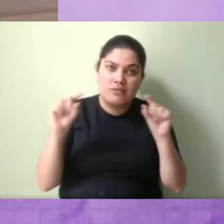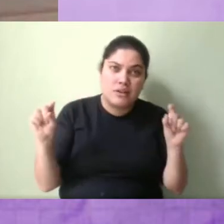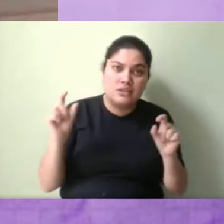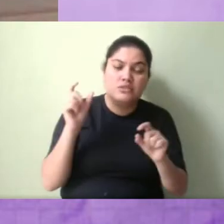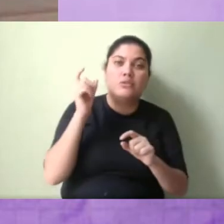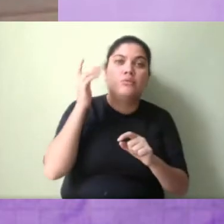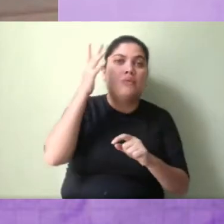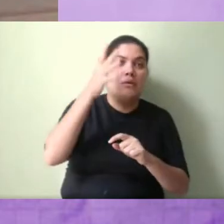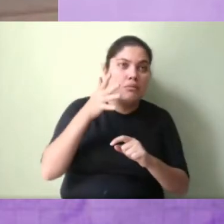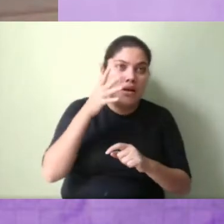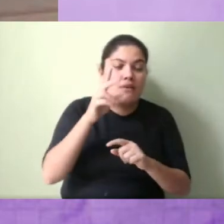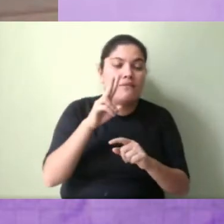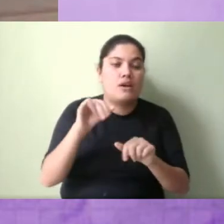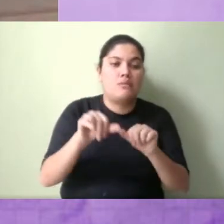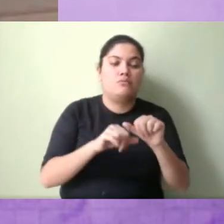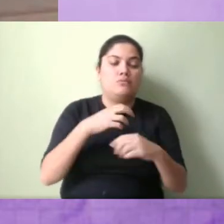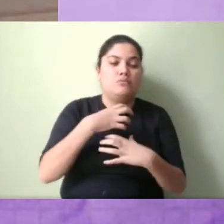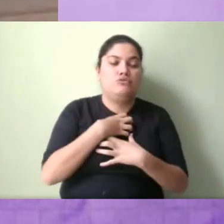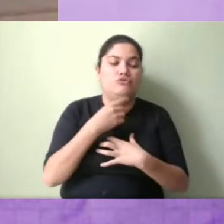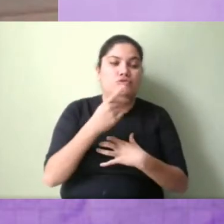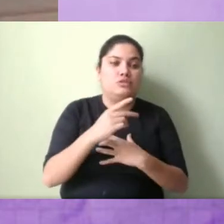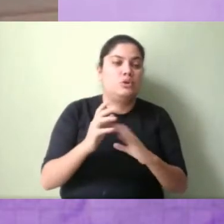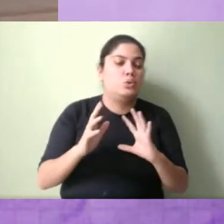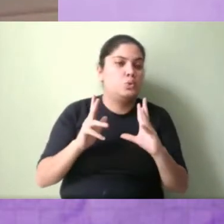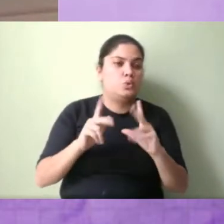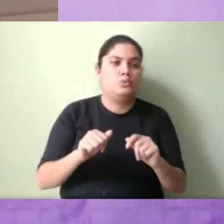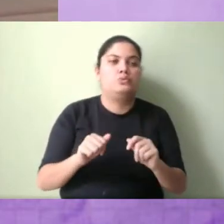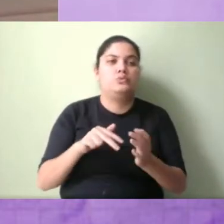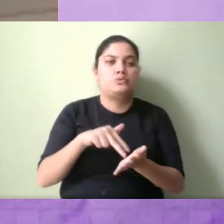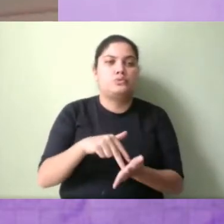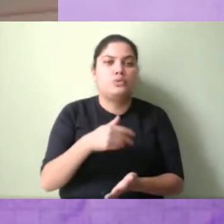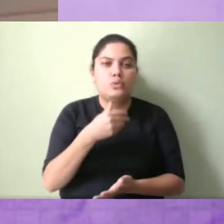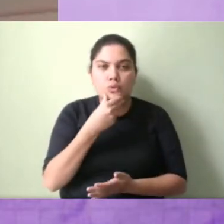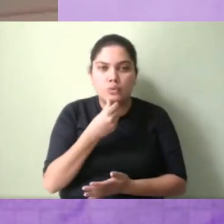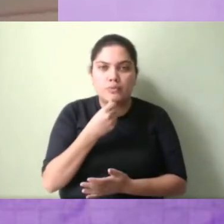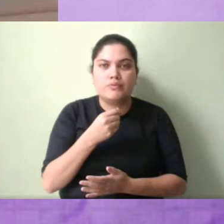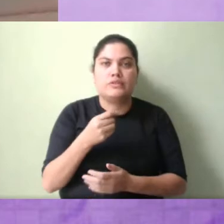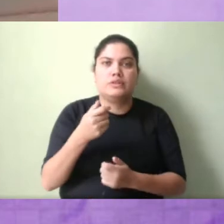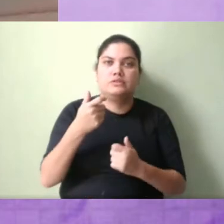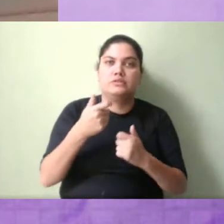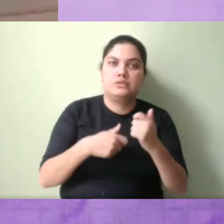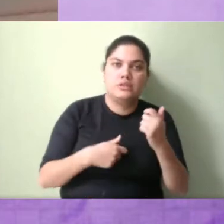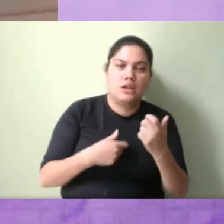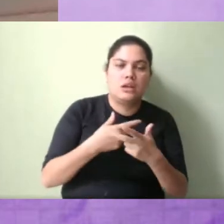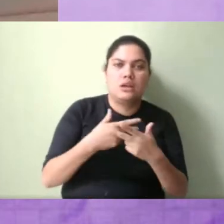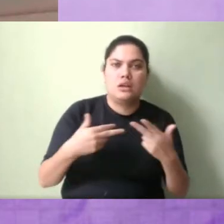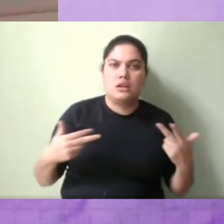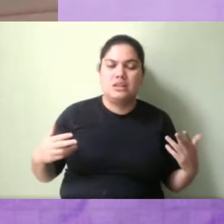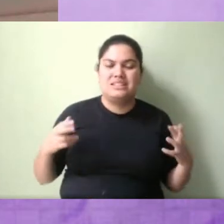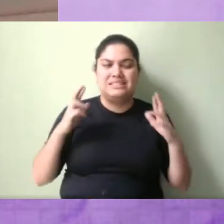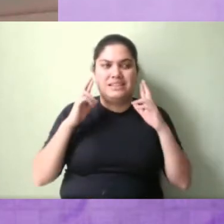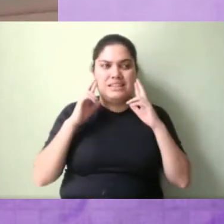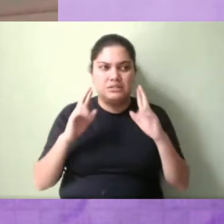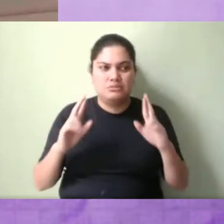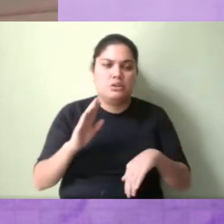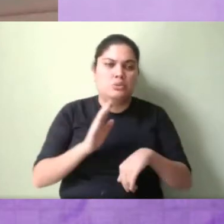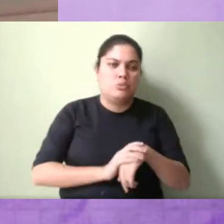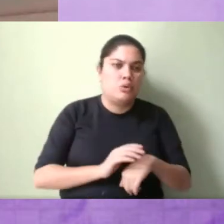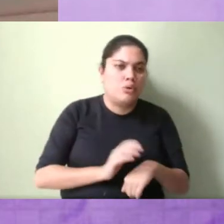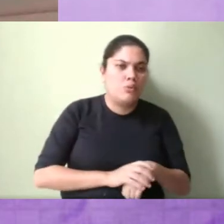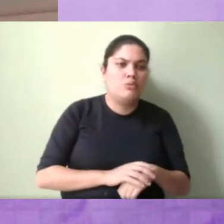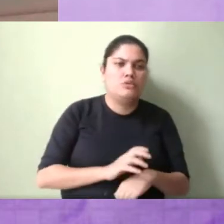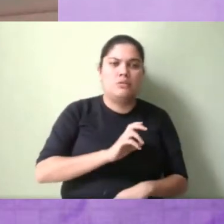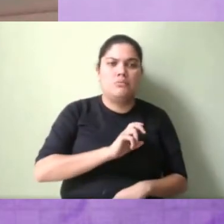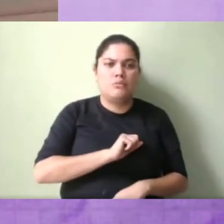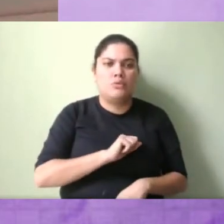curto. Tem muita coisa que vocês podem abordar que essas meninas não sabem. E às vezes é uma frase, uma palavra, que vocês vão mudar a atitude